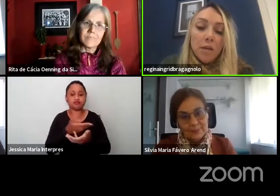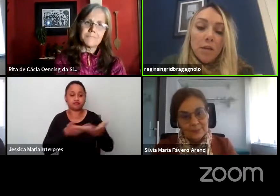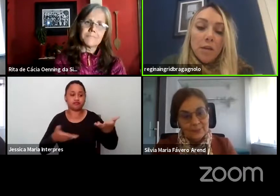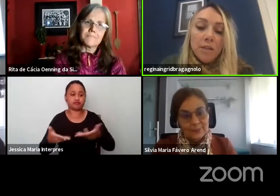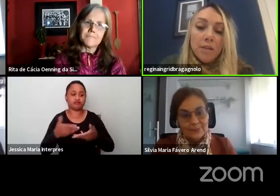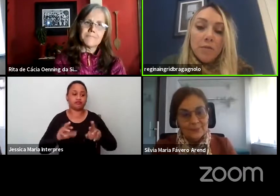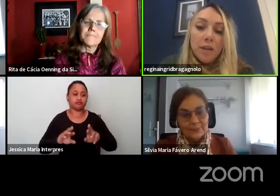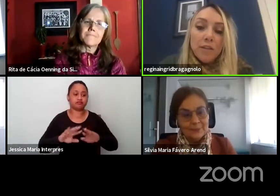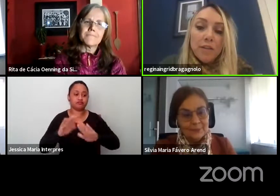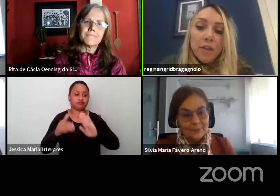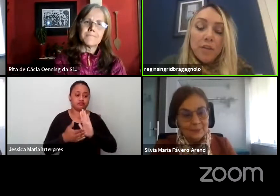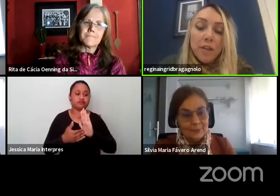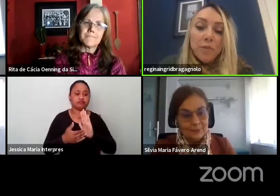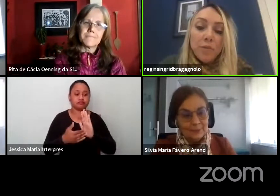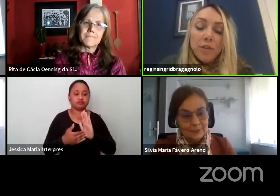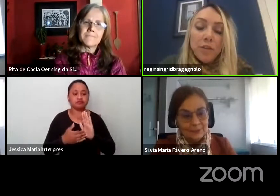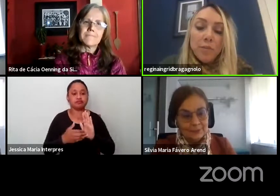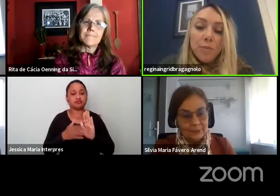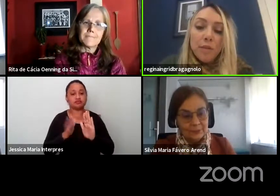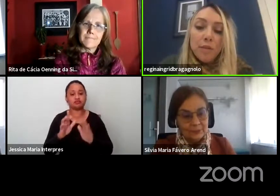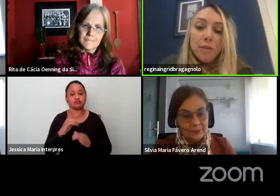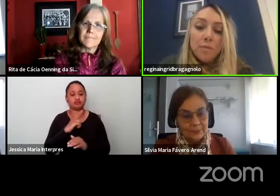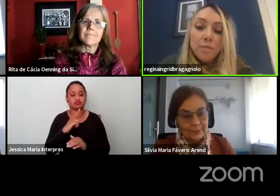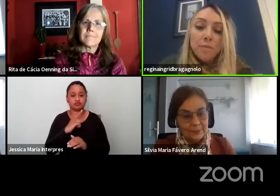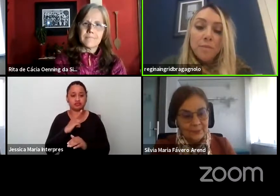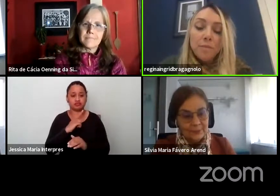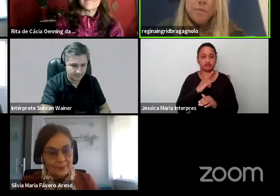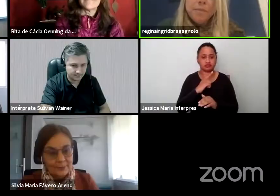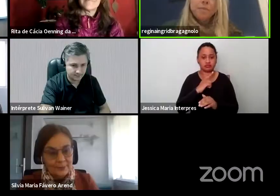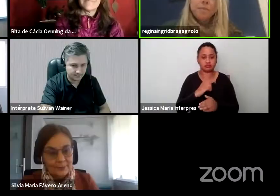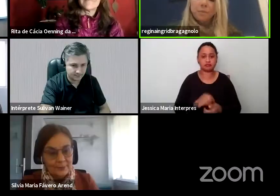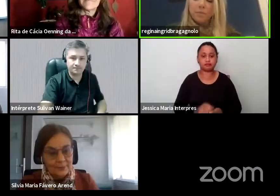de atenção já existente de políticas públicas.